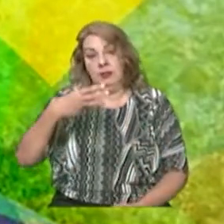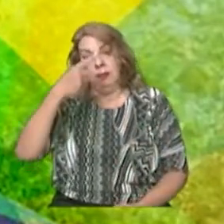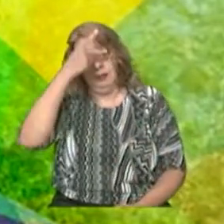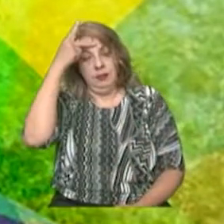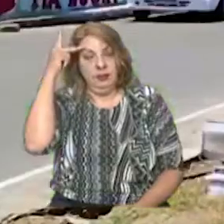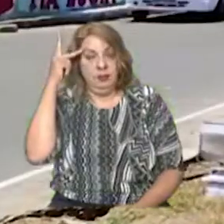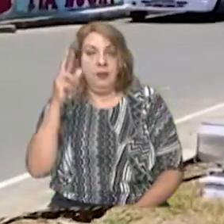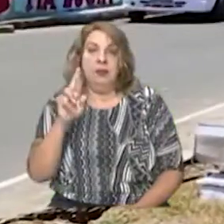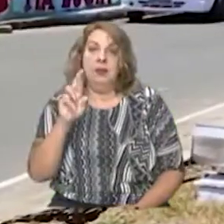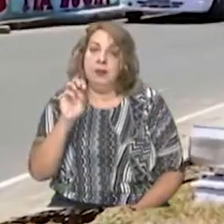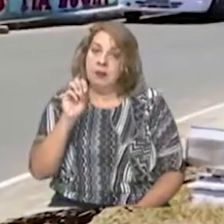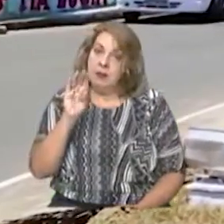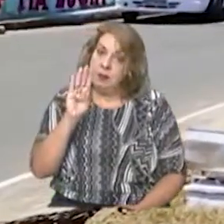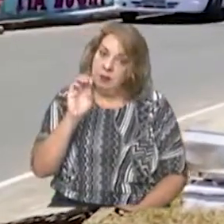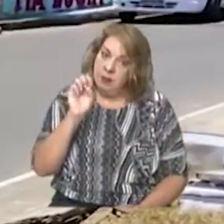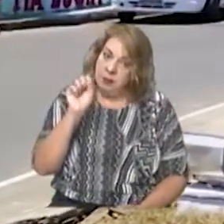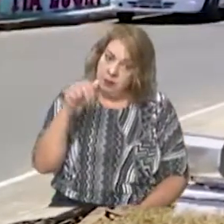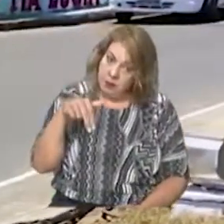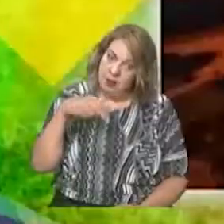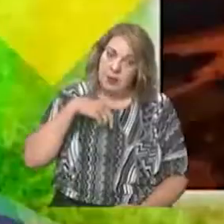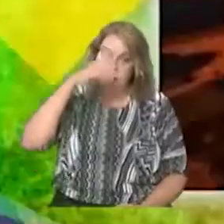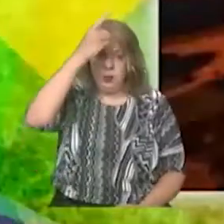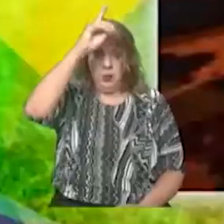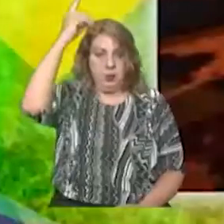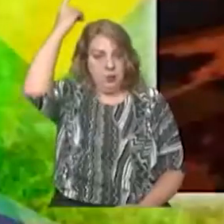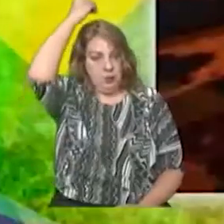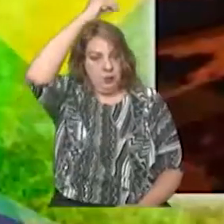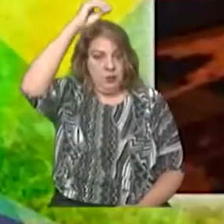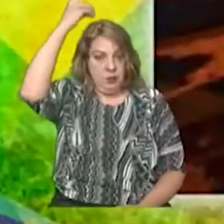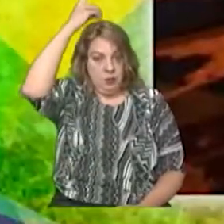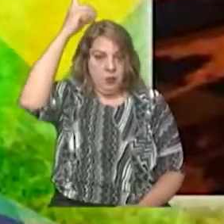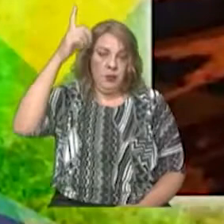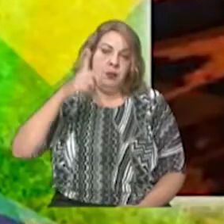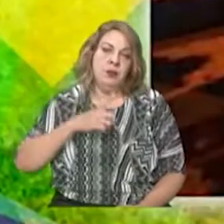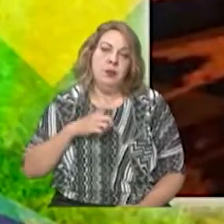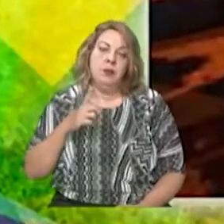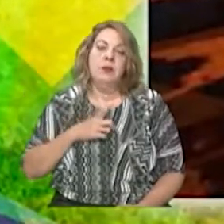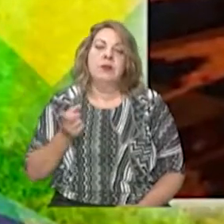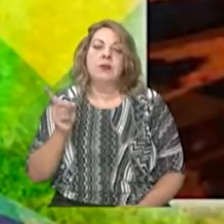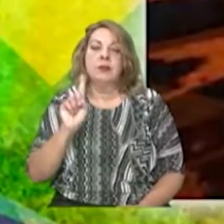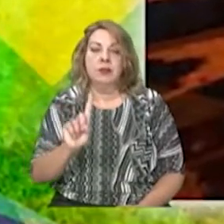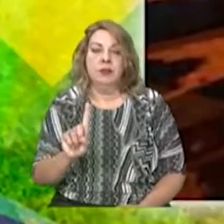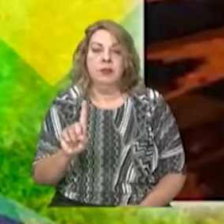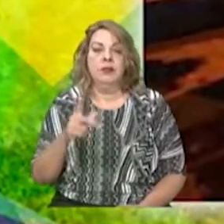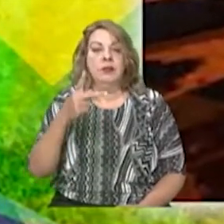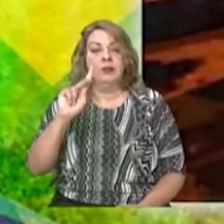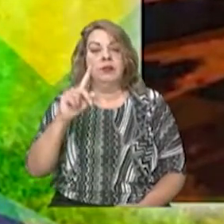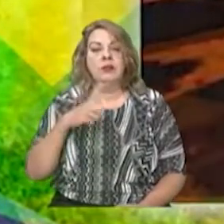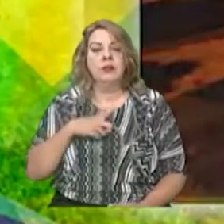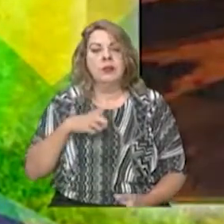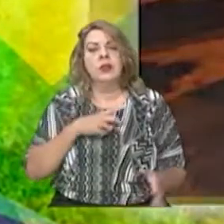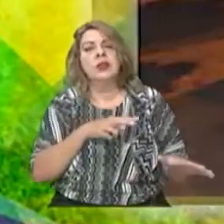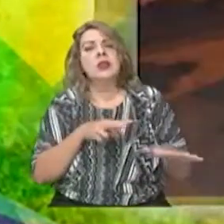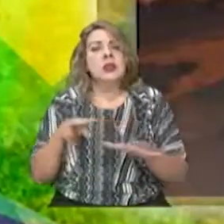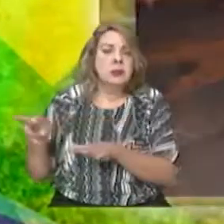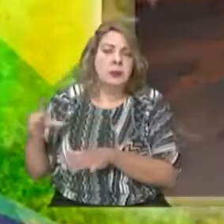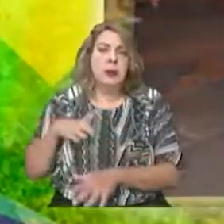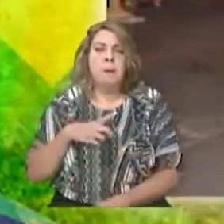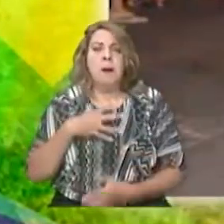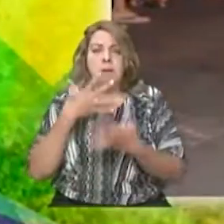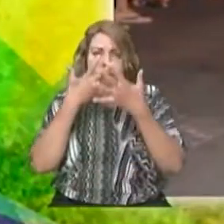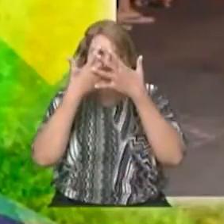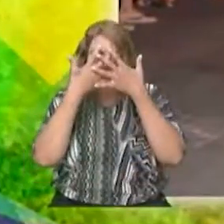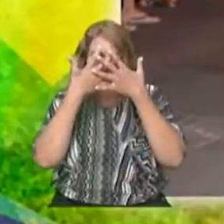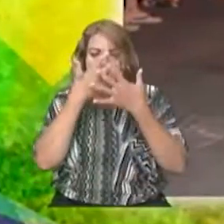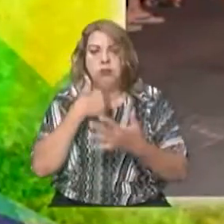contemplado Robson, que é Nossa Senhora das Dores, os penitentes tomam a vez. Eles marcam a Semana Santa na